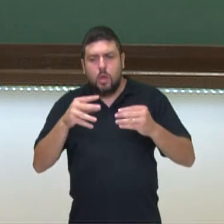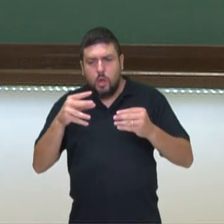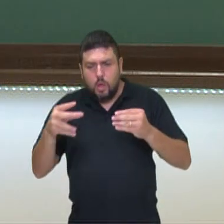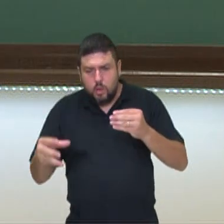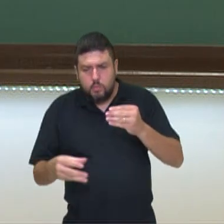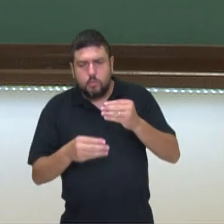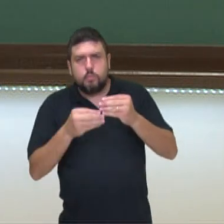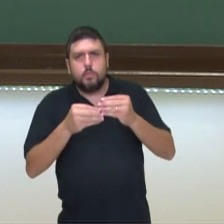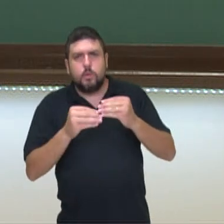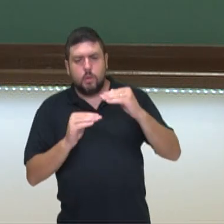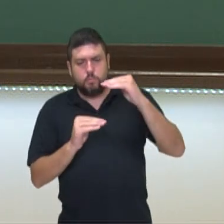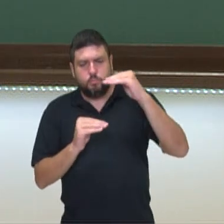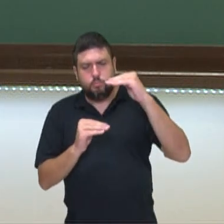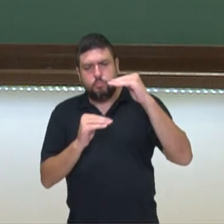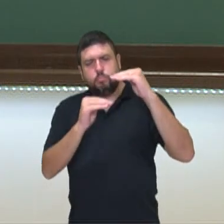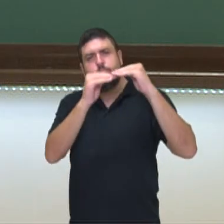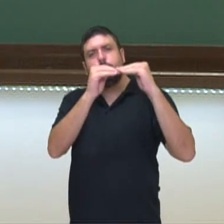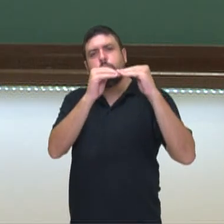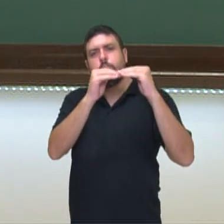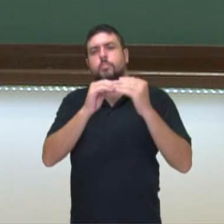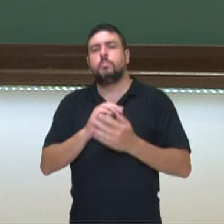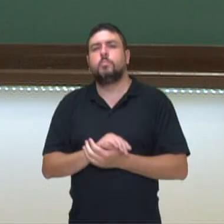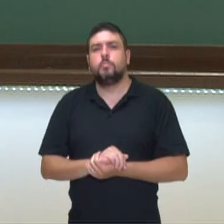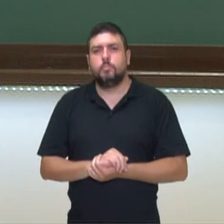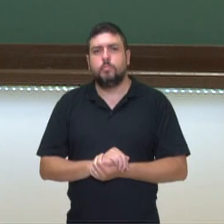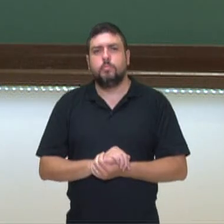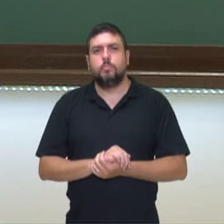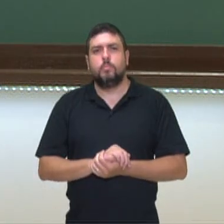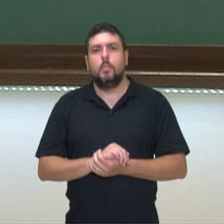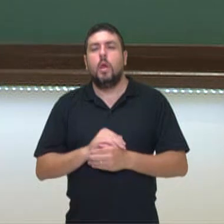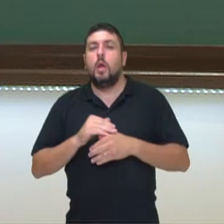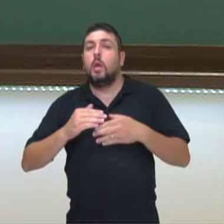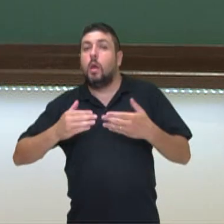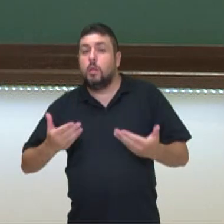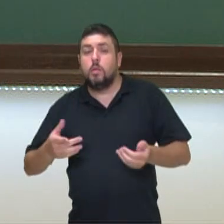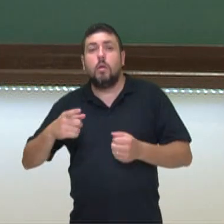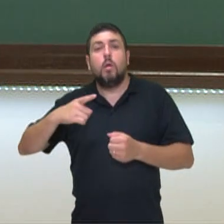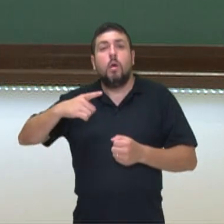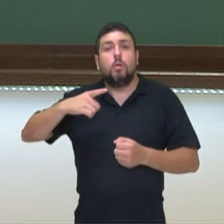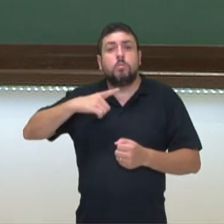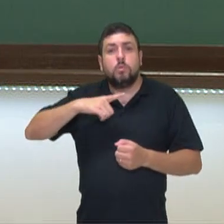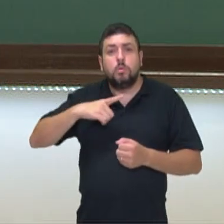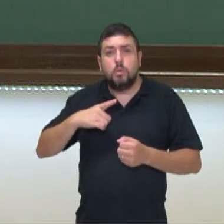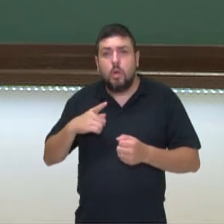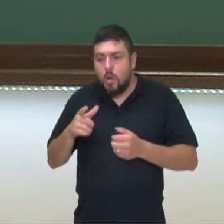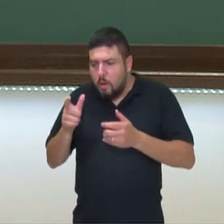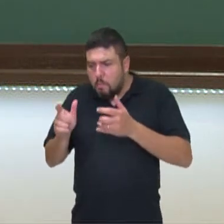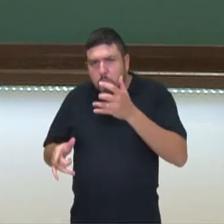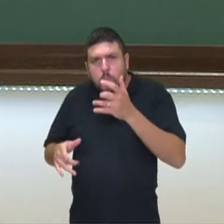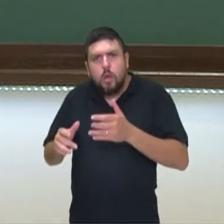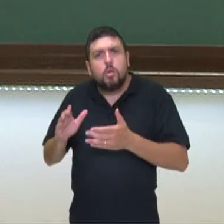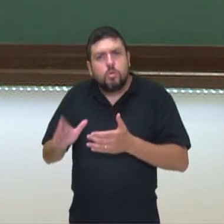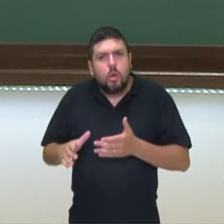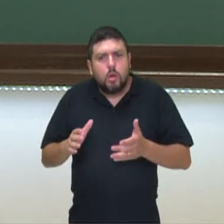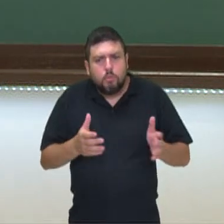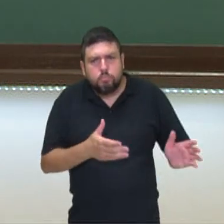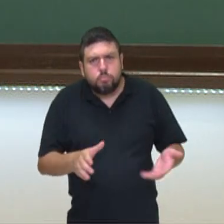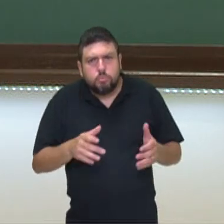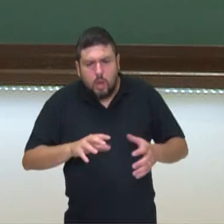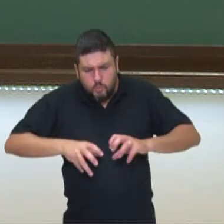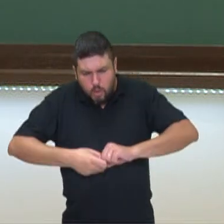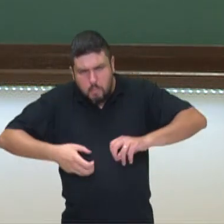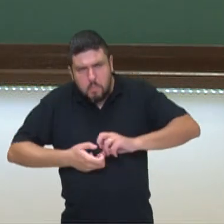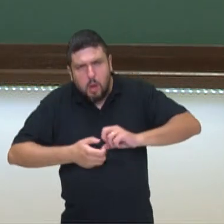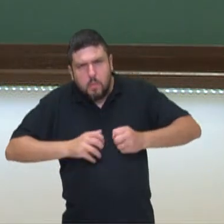probleminha vem com uma dica, ó, é a ideia de completar. Eu tenho uma quantidade de tijolos que eu tenho como meta para fazer. E eu já fiz